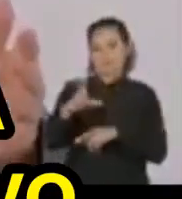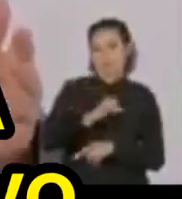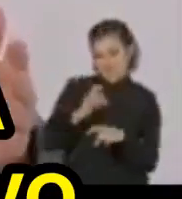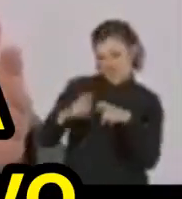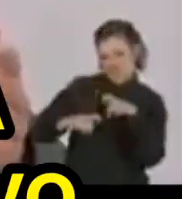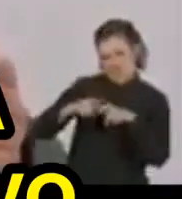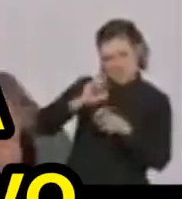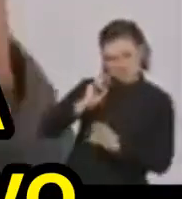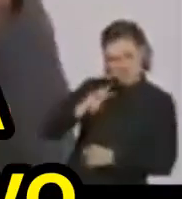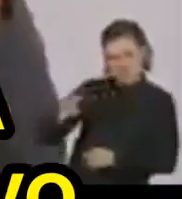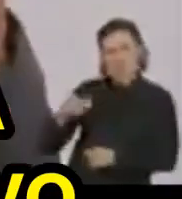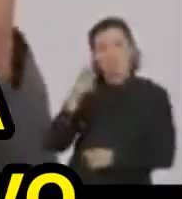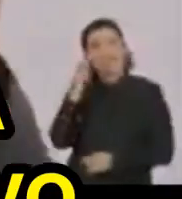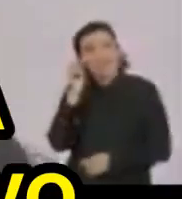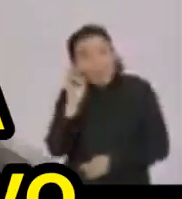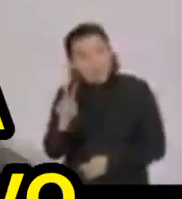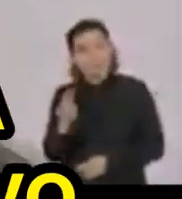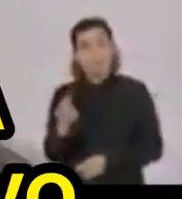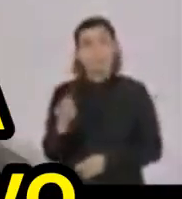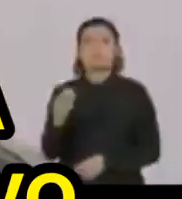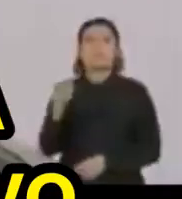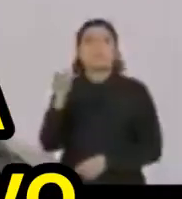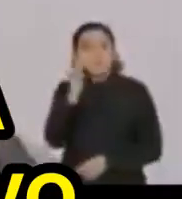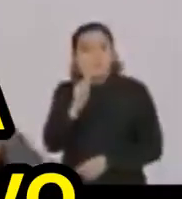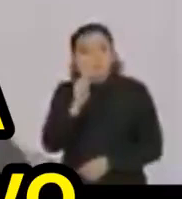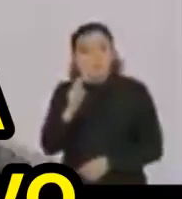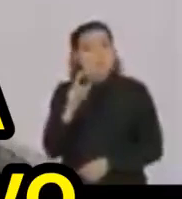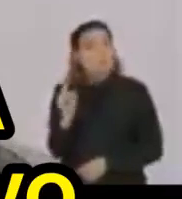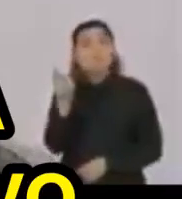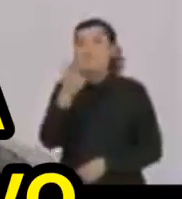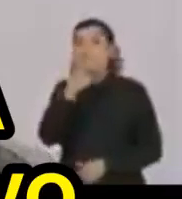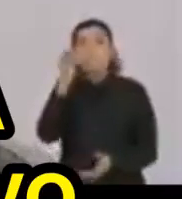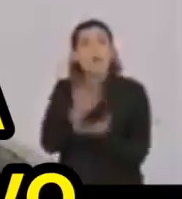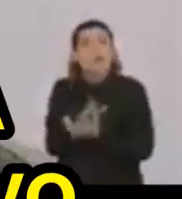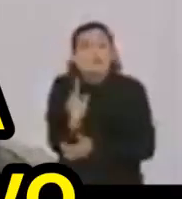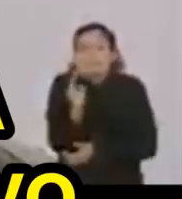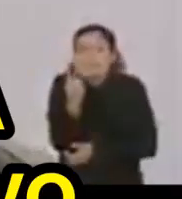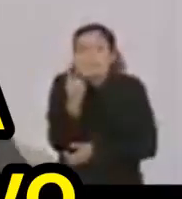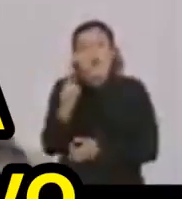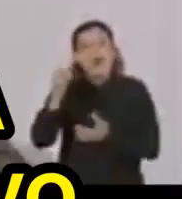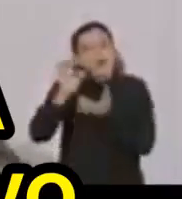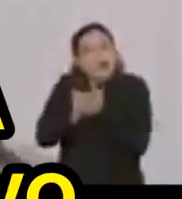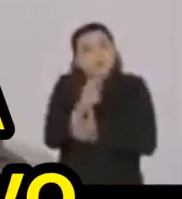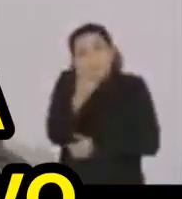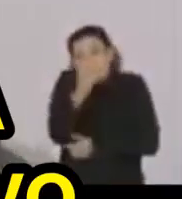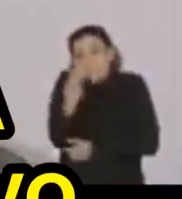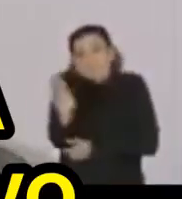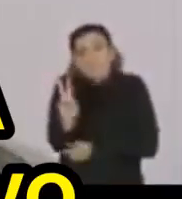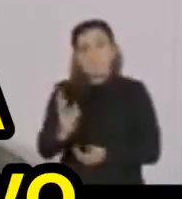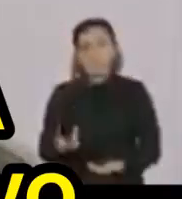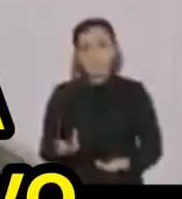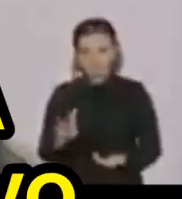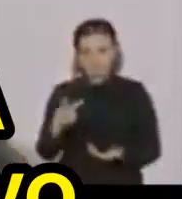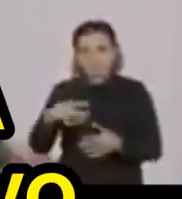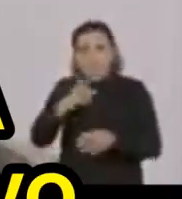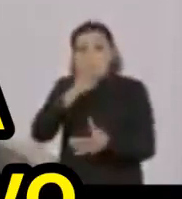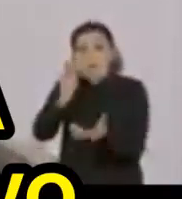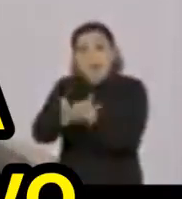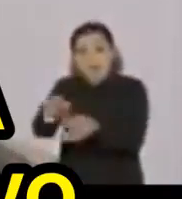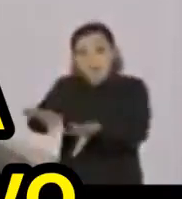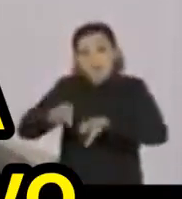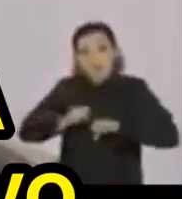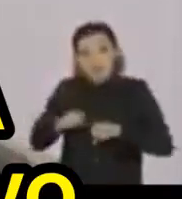de ver senhoras que tiveram um único parceiro sexual, que foi o marido da vida inteira, casaram virgens e pegaram AIDS do marido. Quer dizer, não